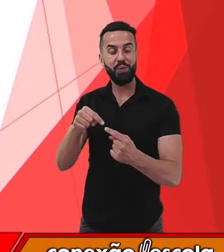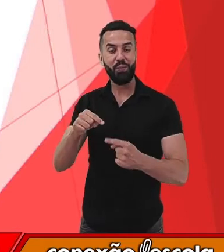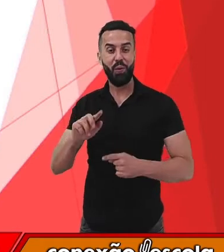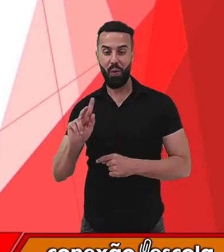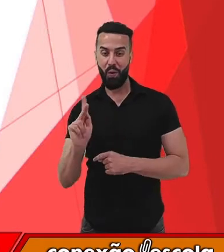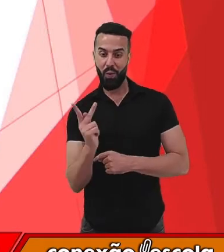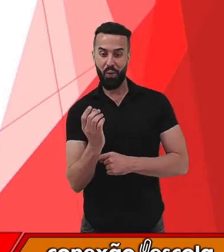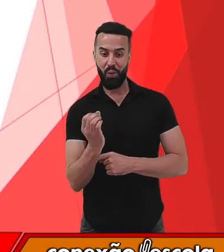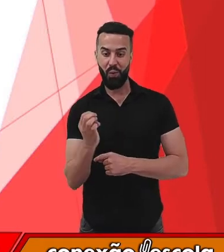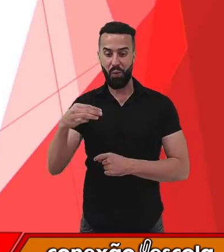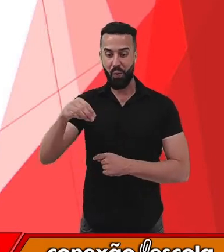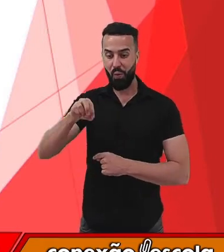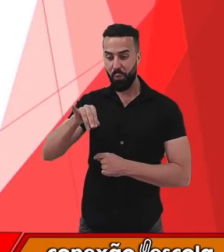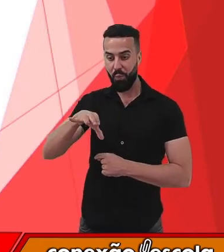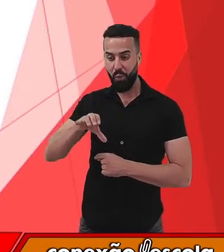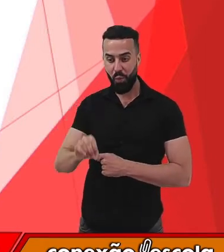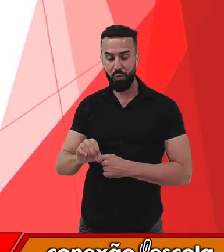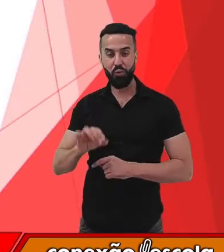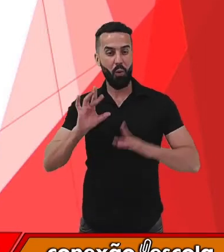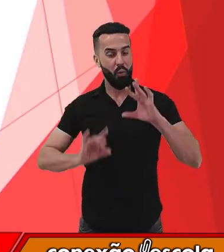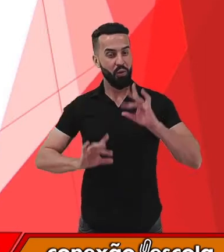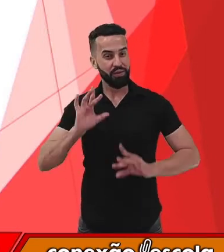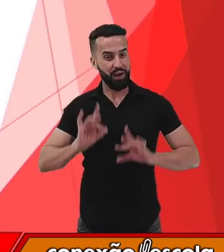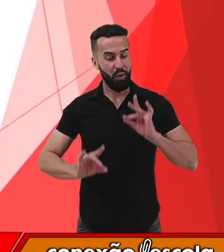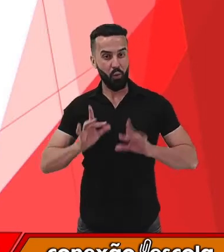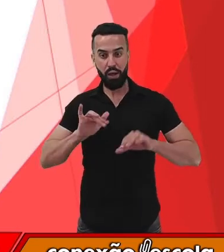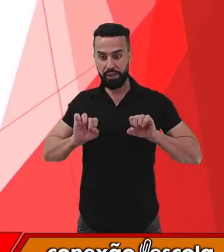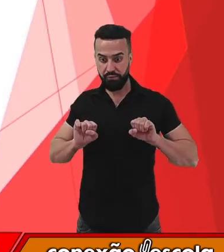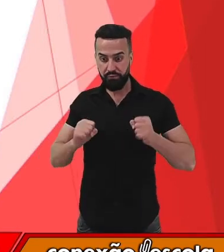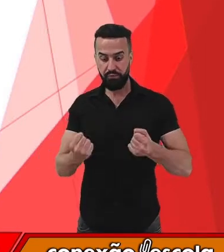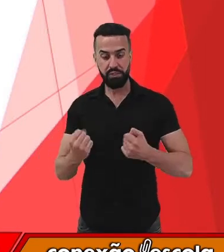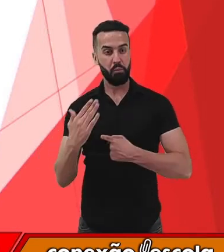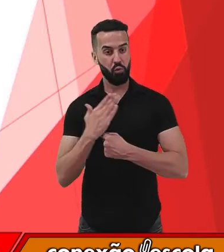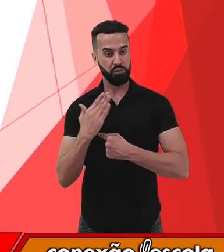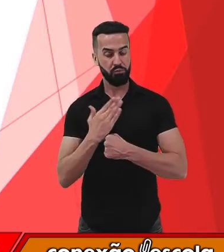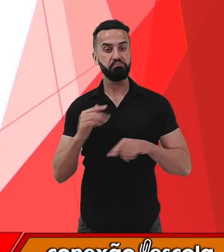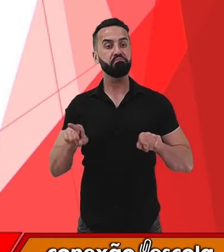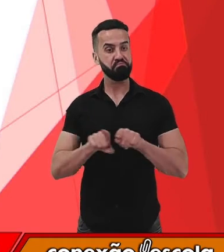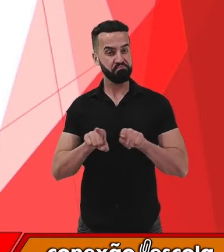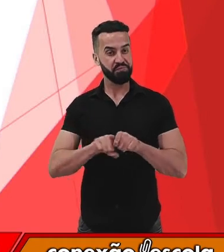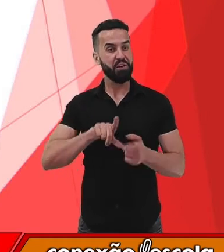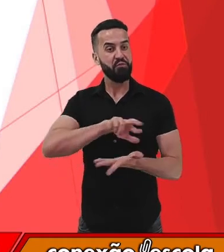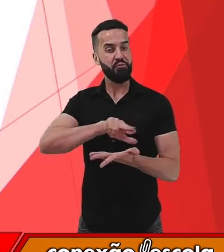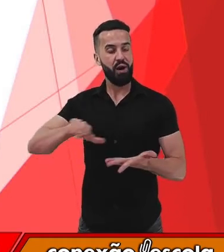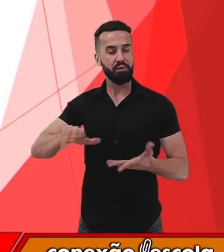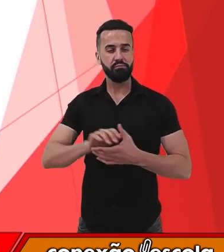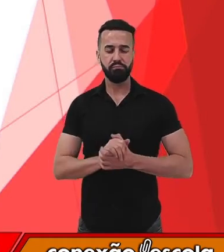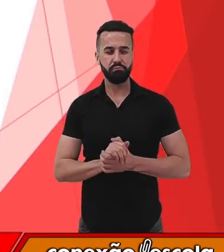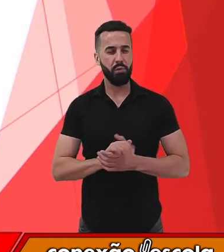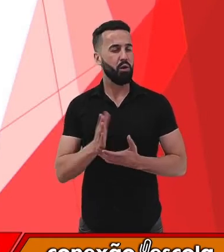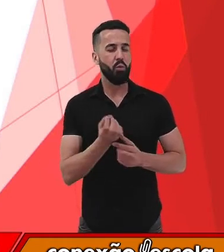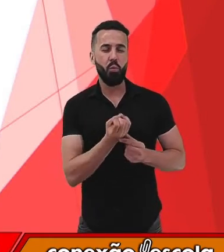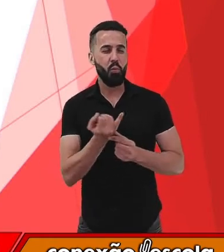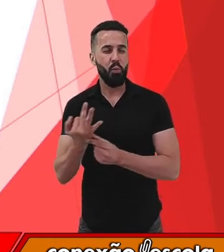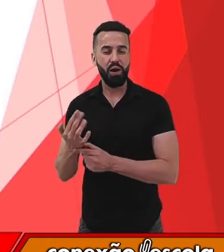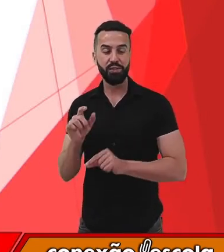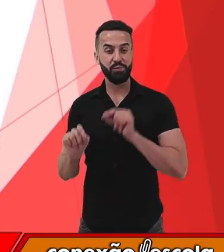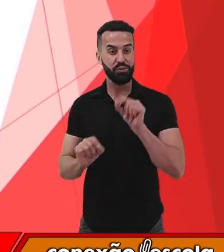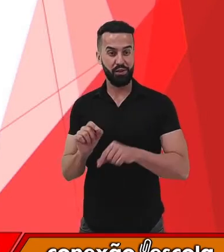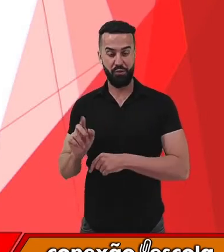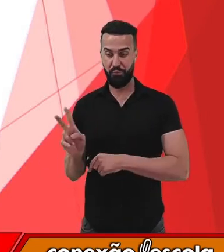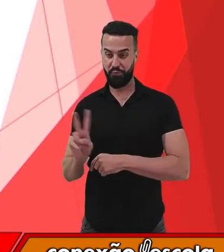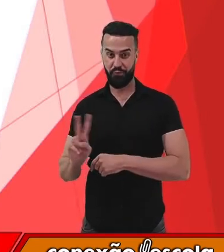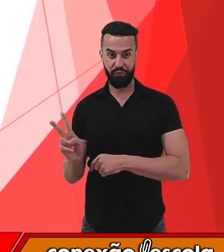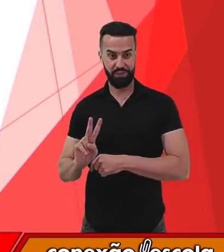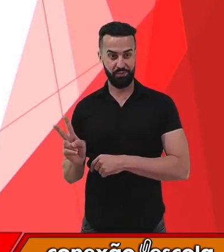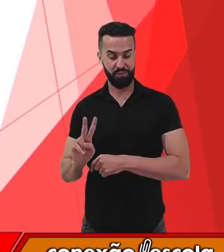hormonal, função de defesa, dentre outras. Quais são esses nutrientes? Nós temos as